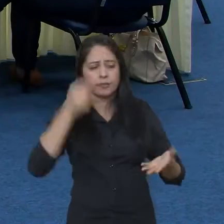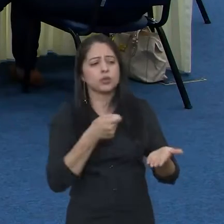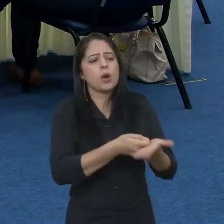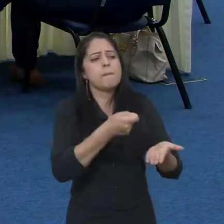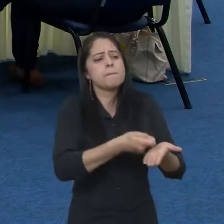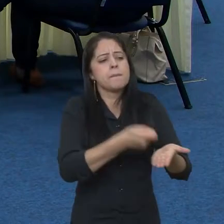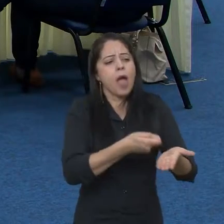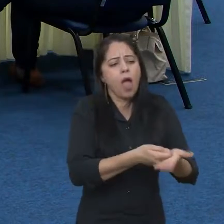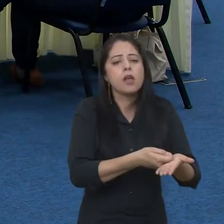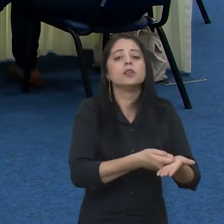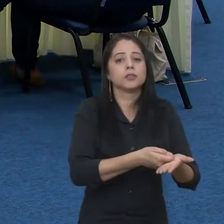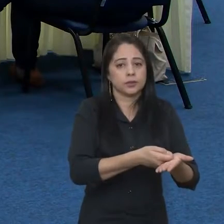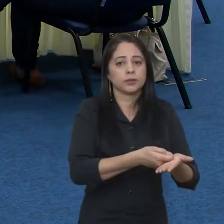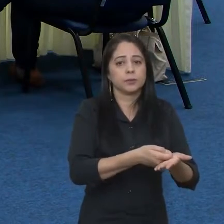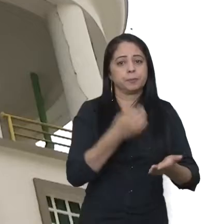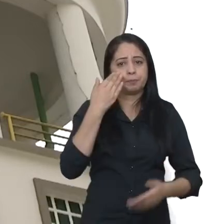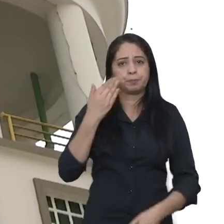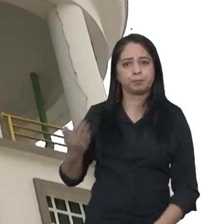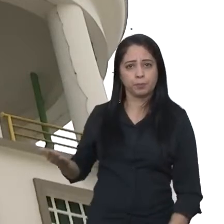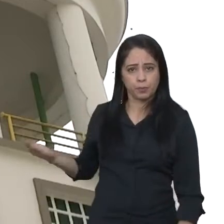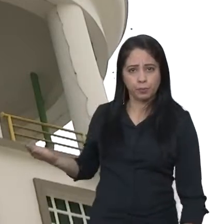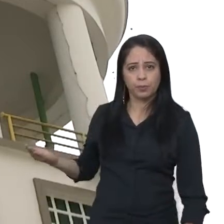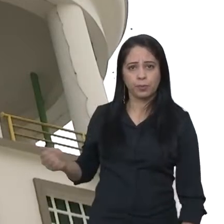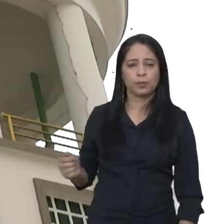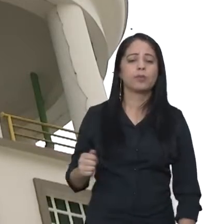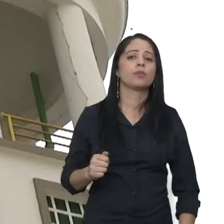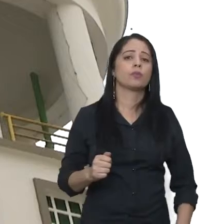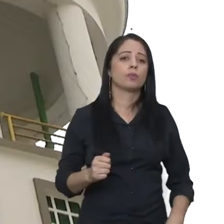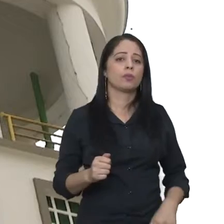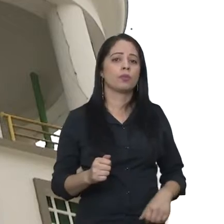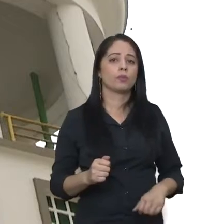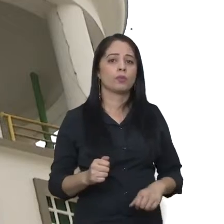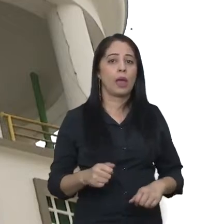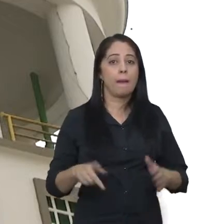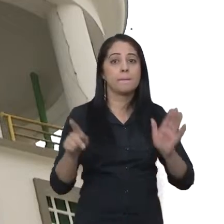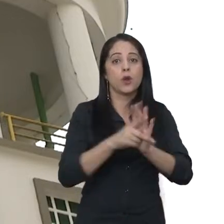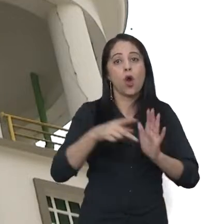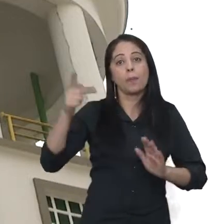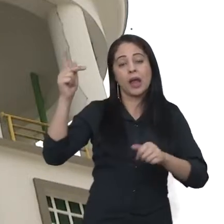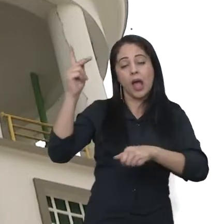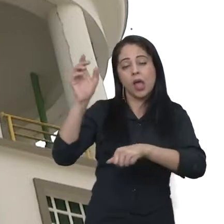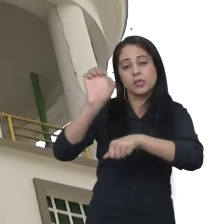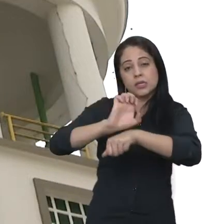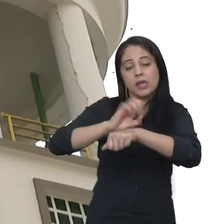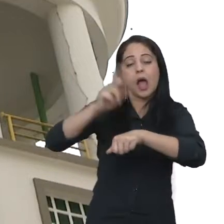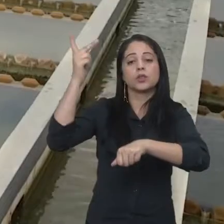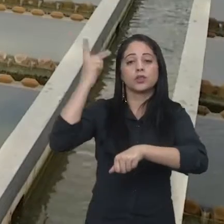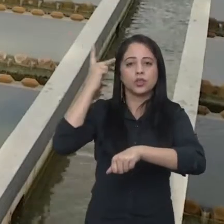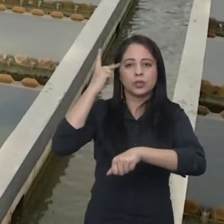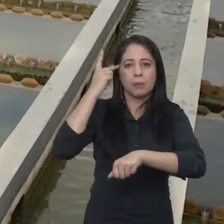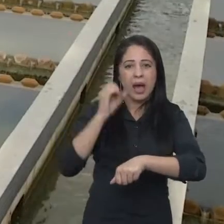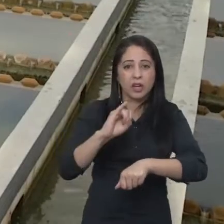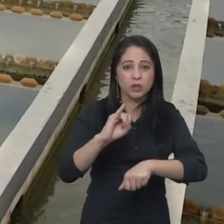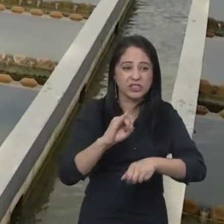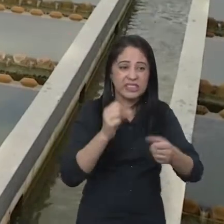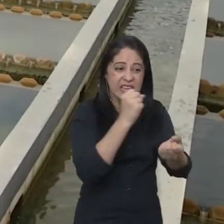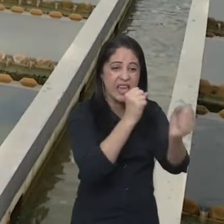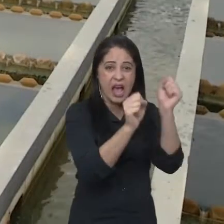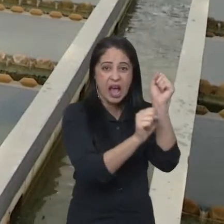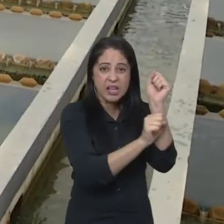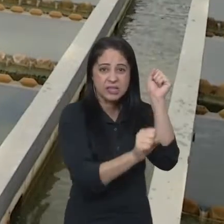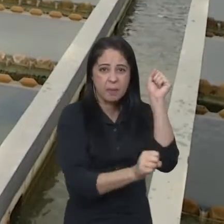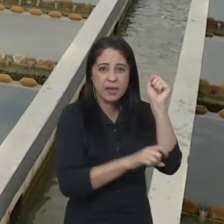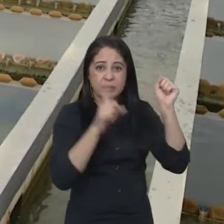cobra constantemente a Arcesp, Agência Reguladora de Serviços Públicos do Estado de São Paulo, sempre que há registros